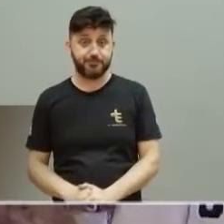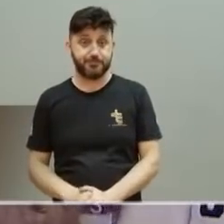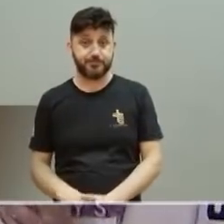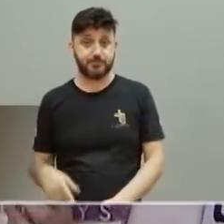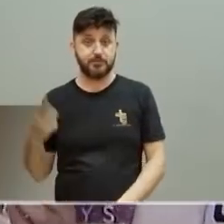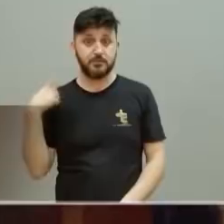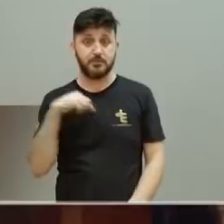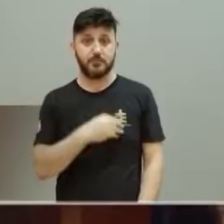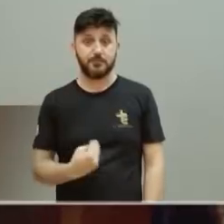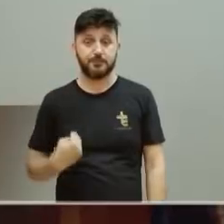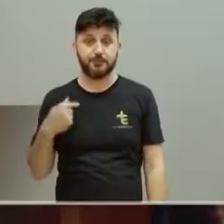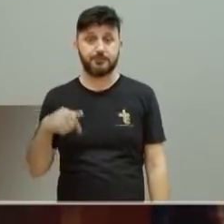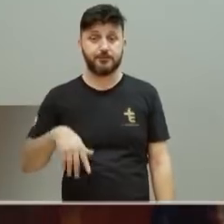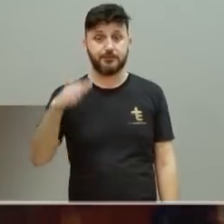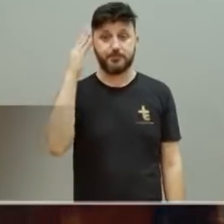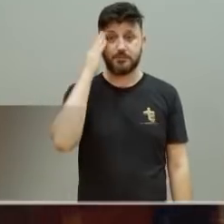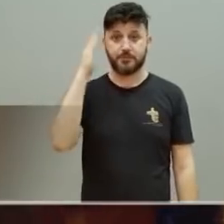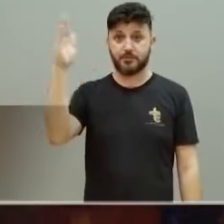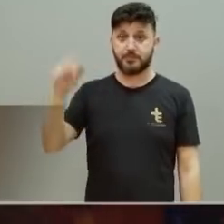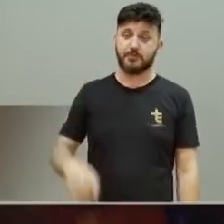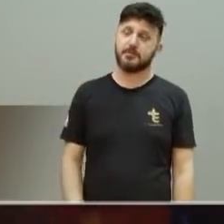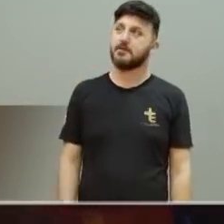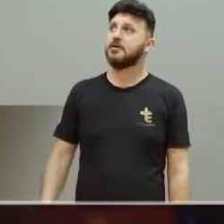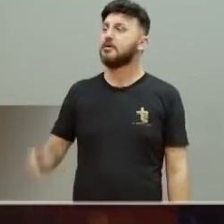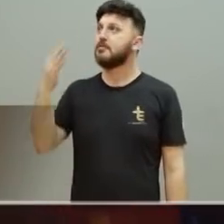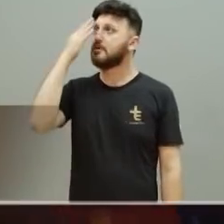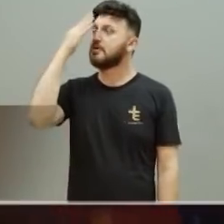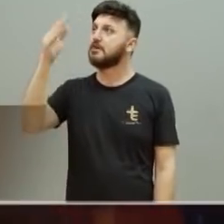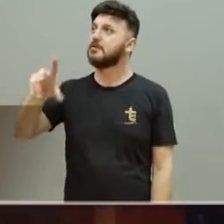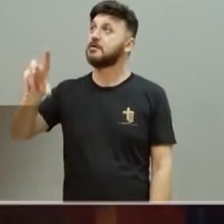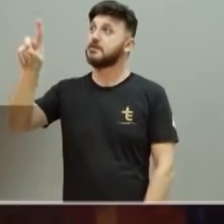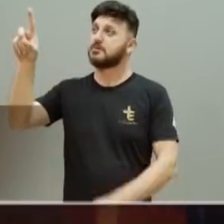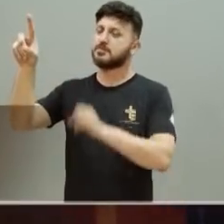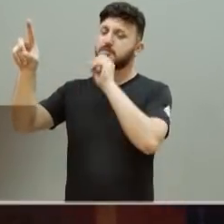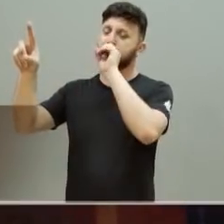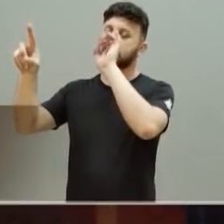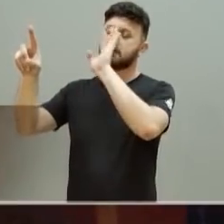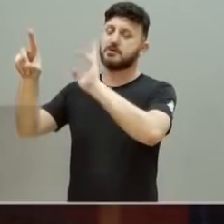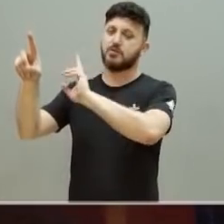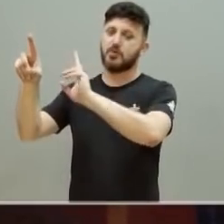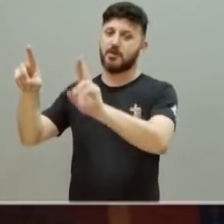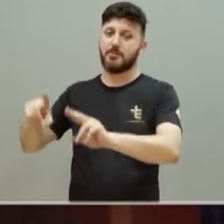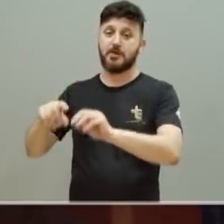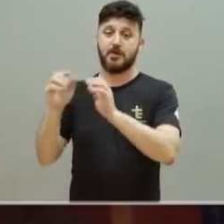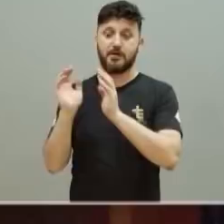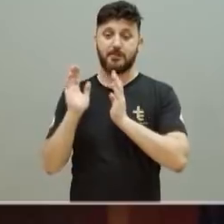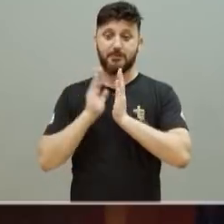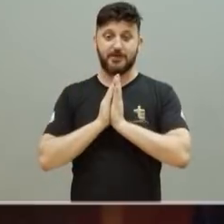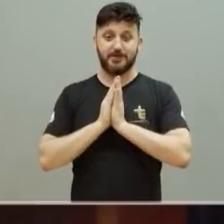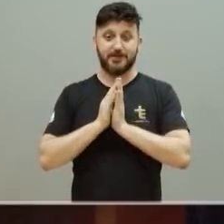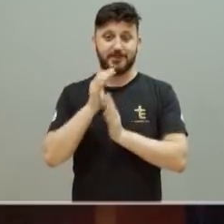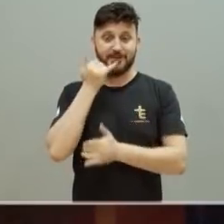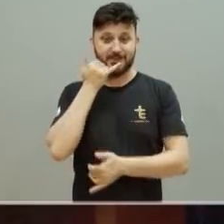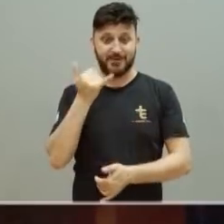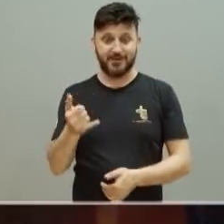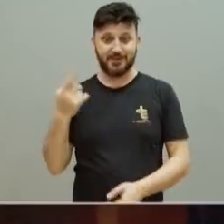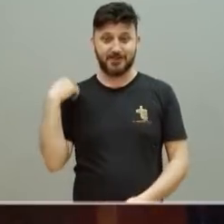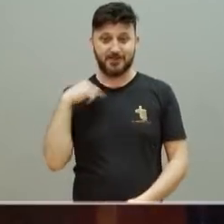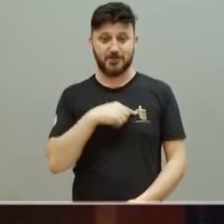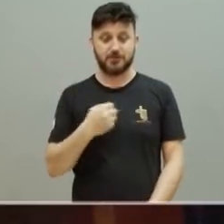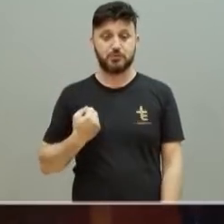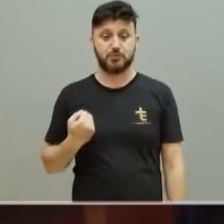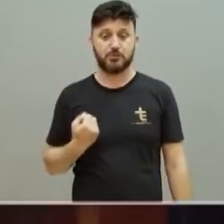aqui. Bendito seja o teu santo e poderoso nome. Amém? Amém. Ligue para nós.